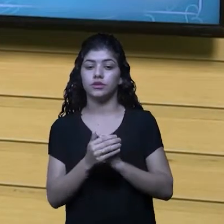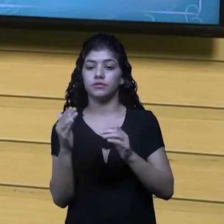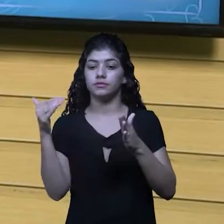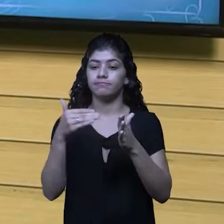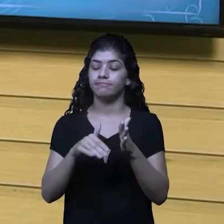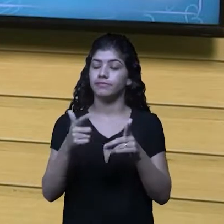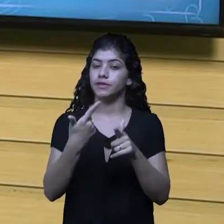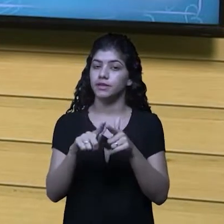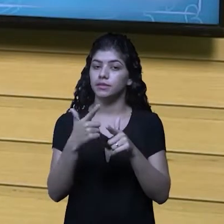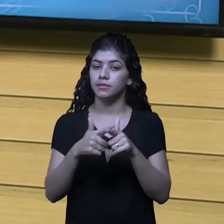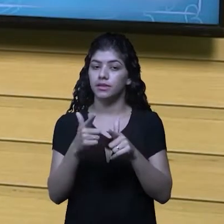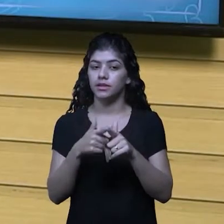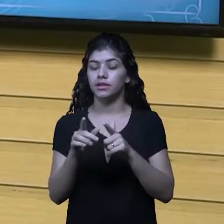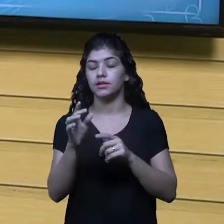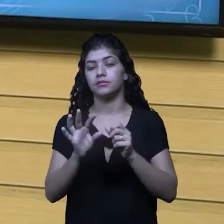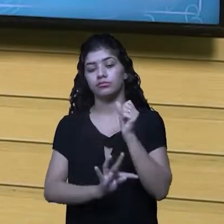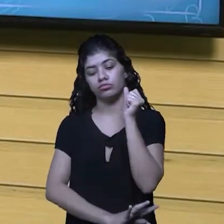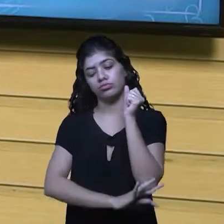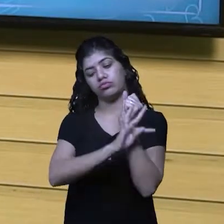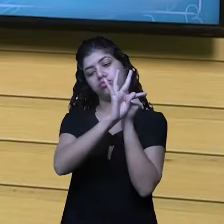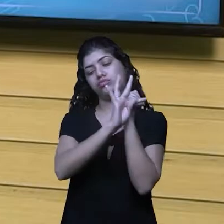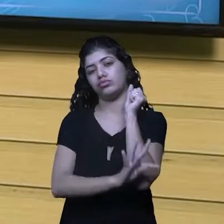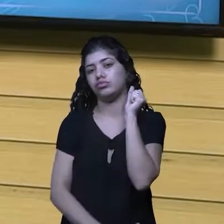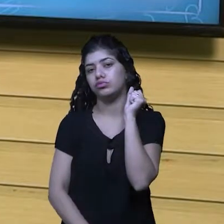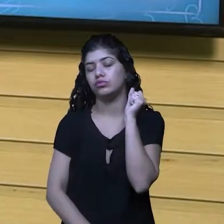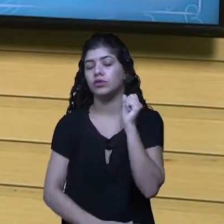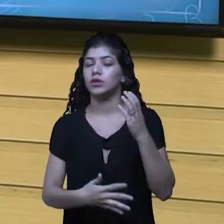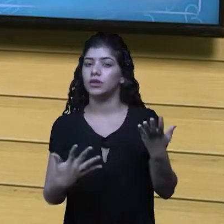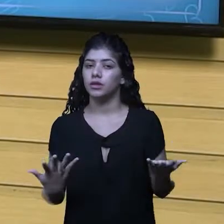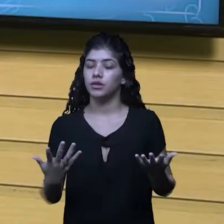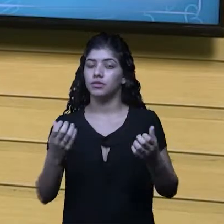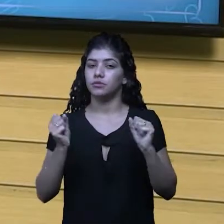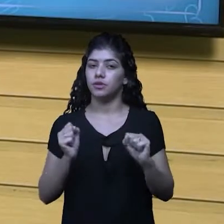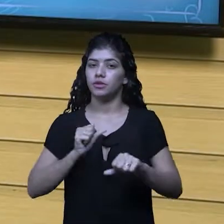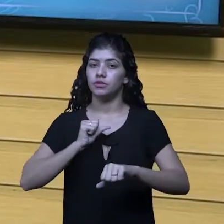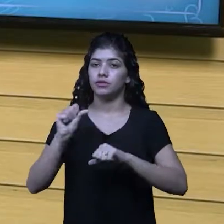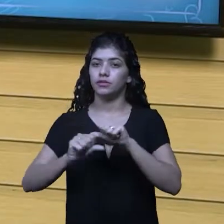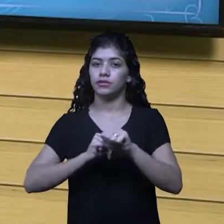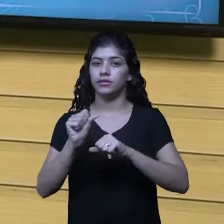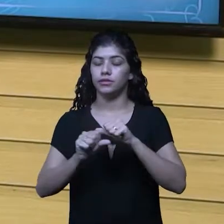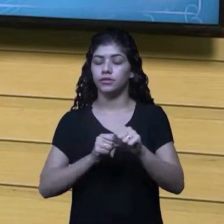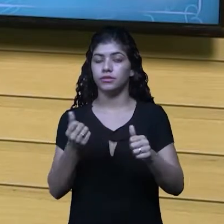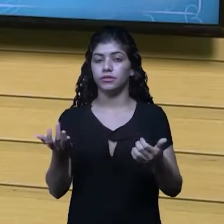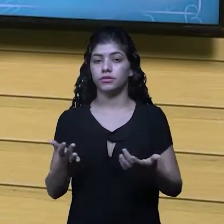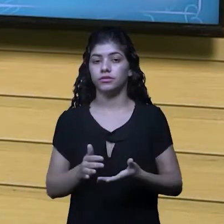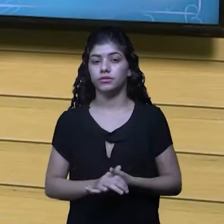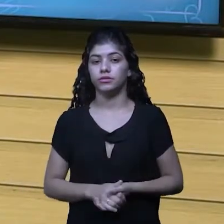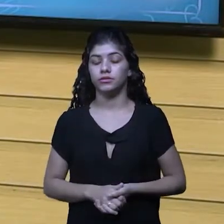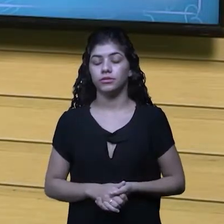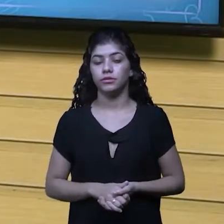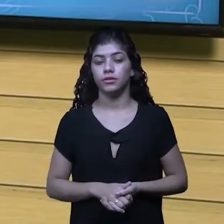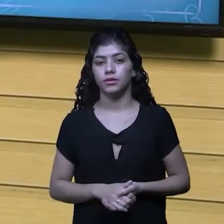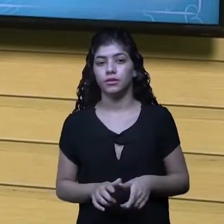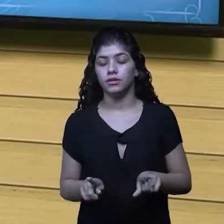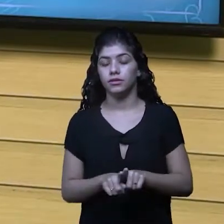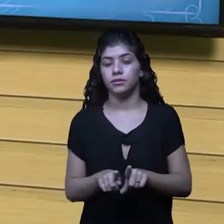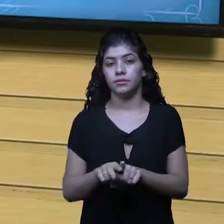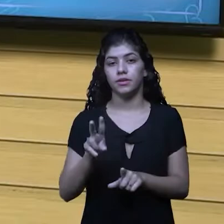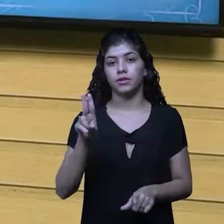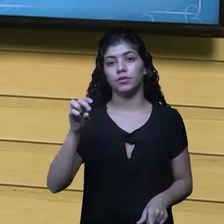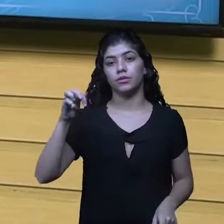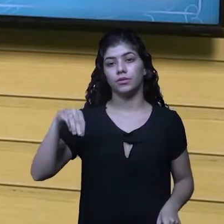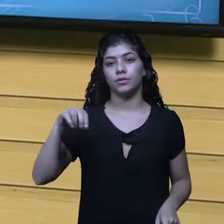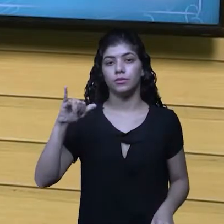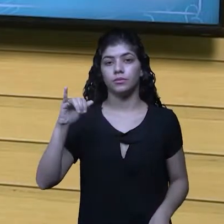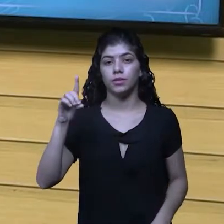interferir na medida, temperaturas muito altas, temperaturas muito baixas que podem variar naquela medida, a umidade. Eu já